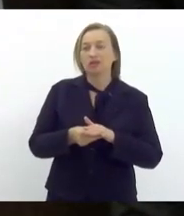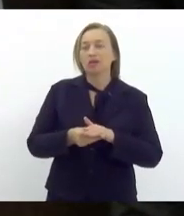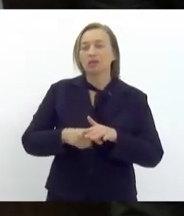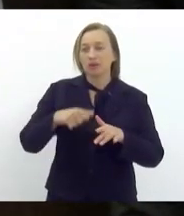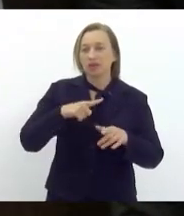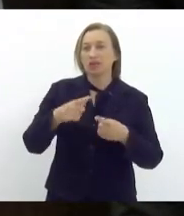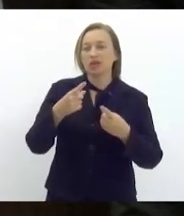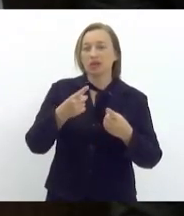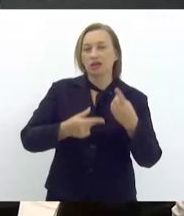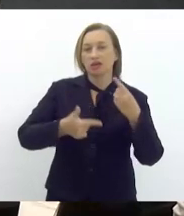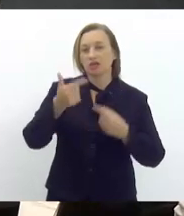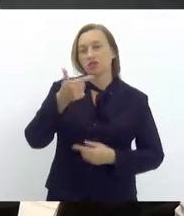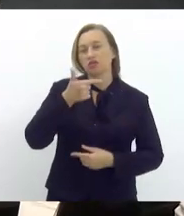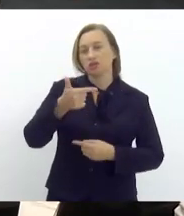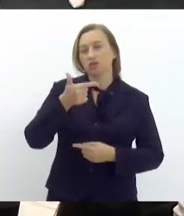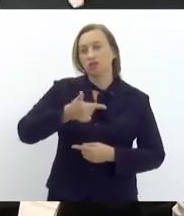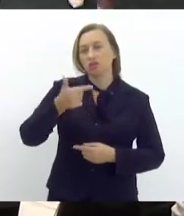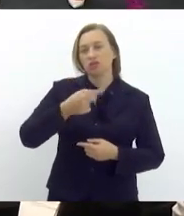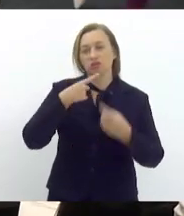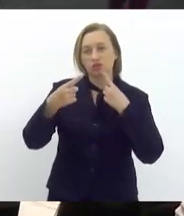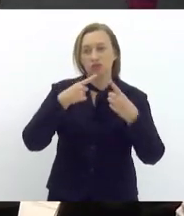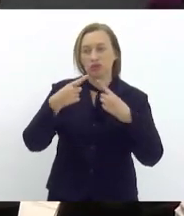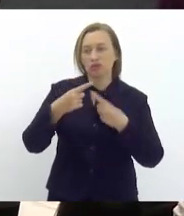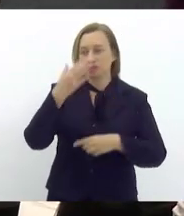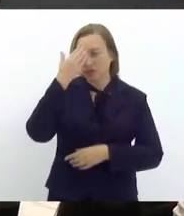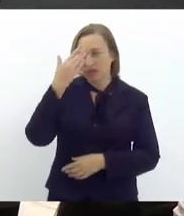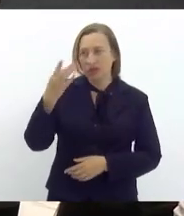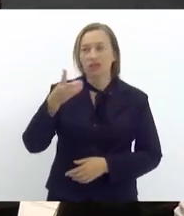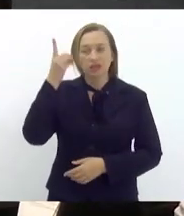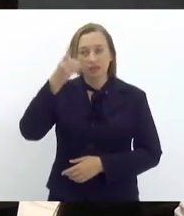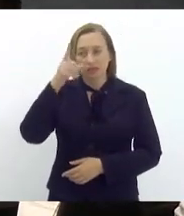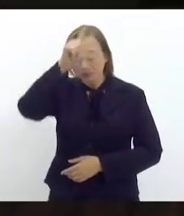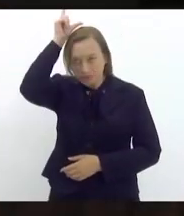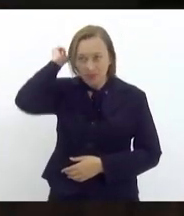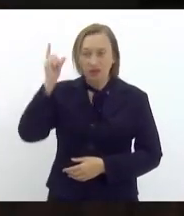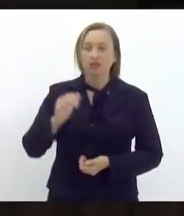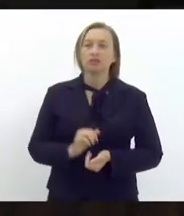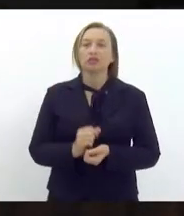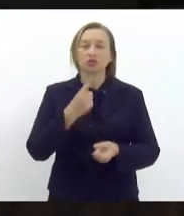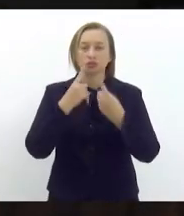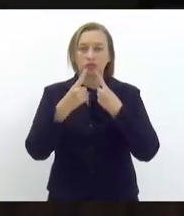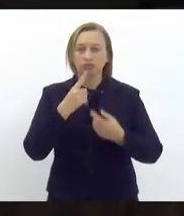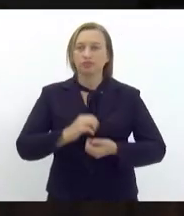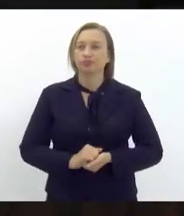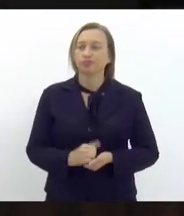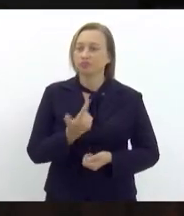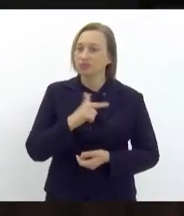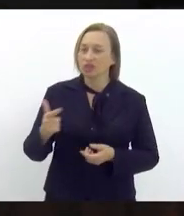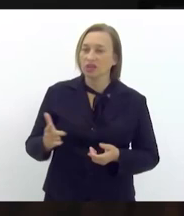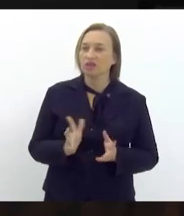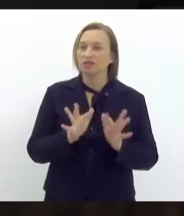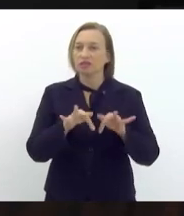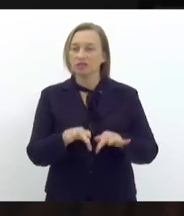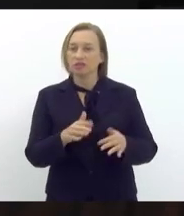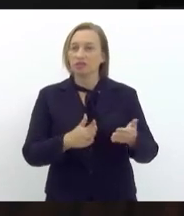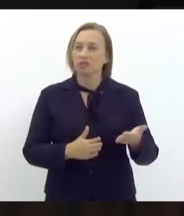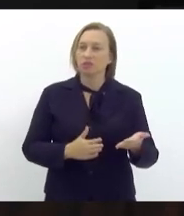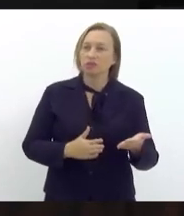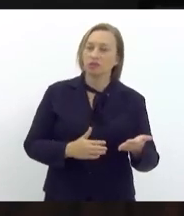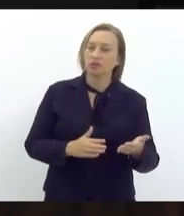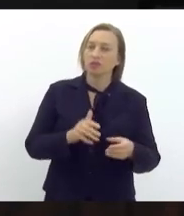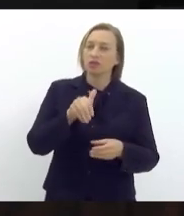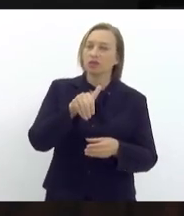segunda discussão muito obrigado deputado deputado Luiz Paulo com os pareceres emitidos em discussão não havendo quem queira discutir encerrada a